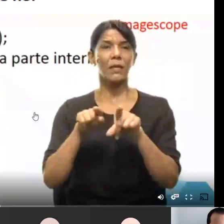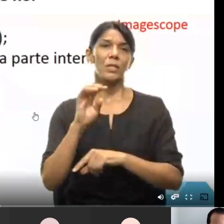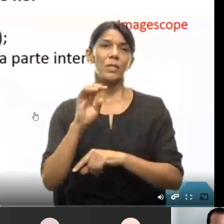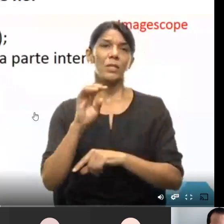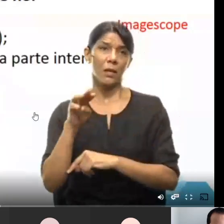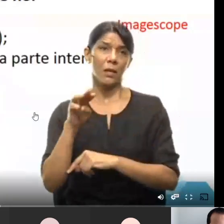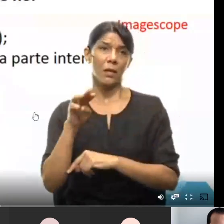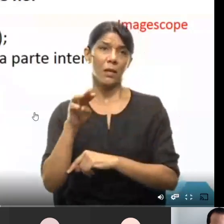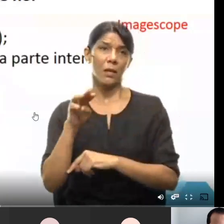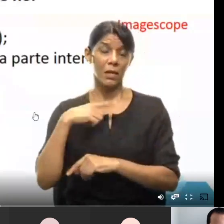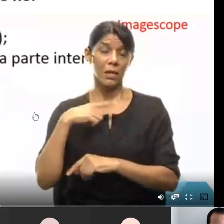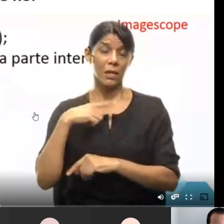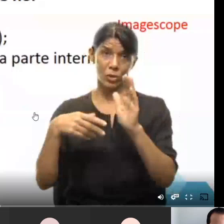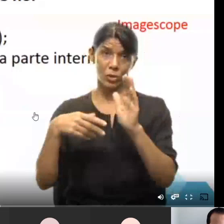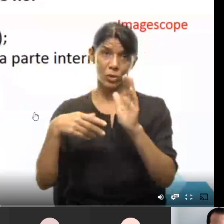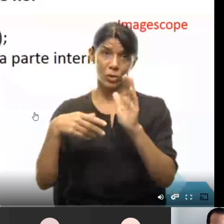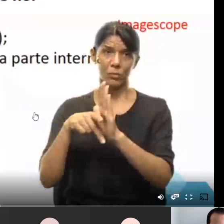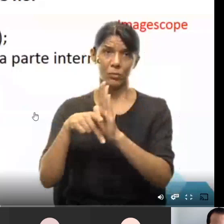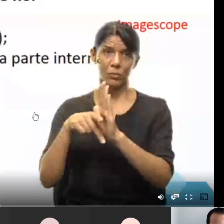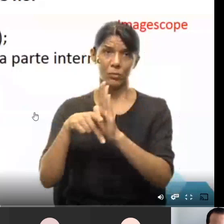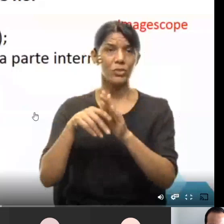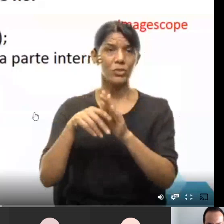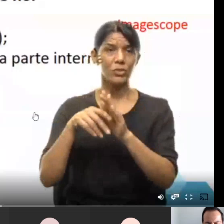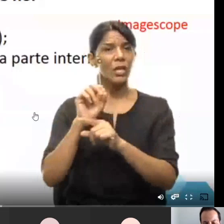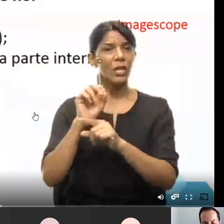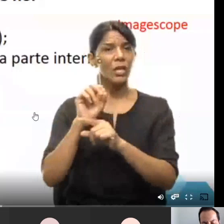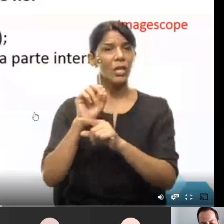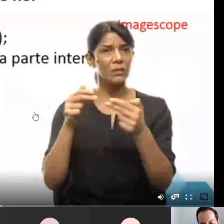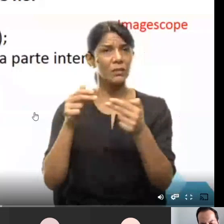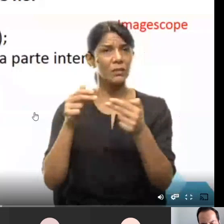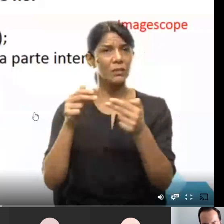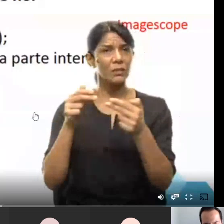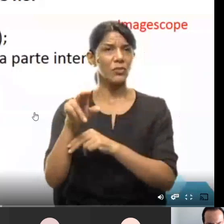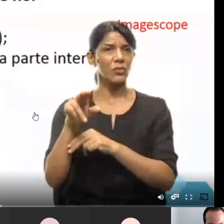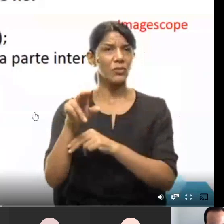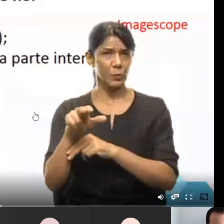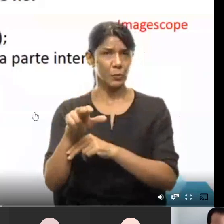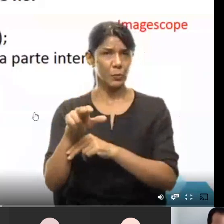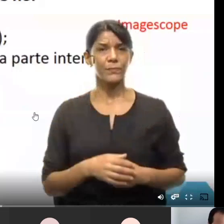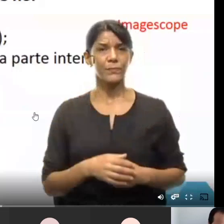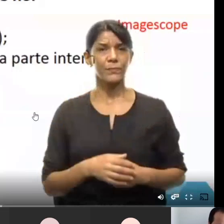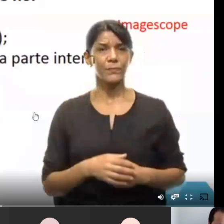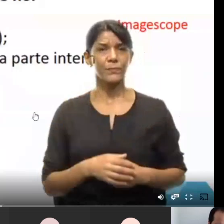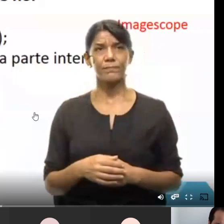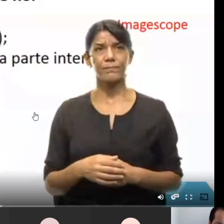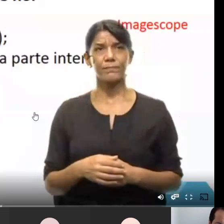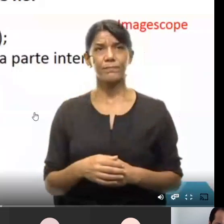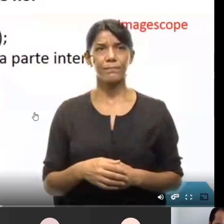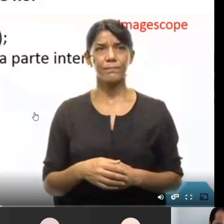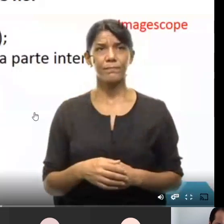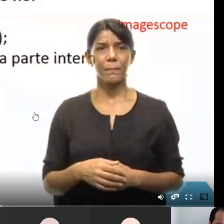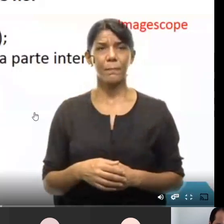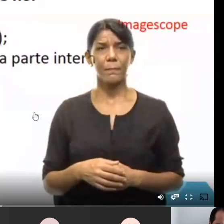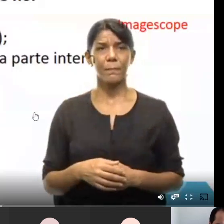então, de infecções virais. Vamos carregar, então, a nossa lâmina de